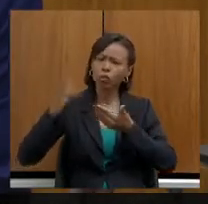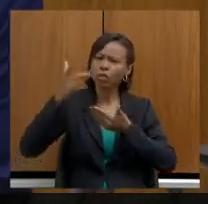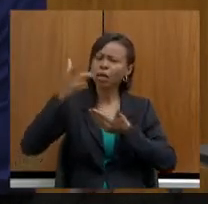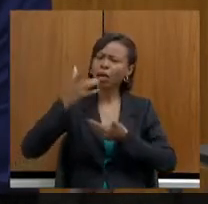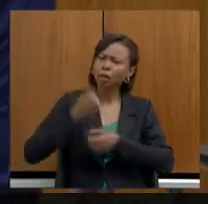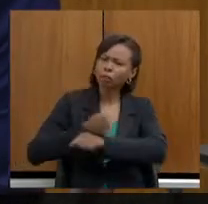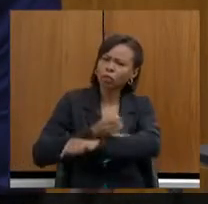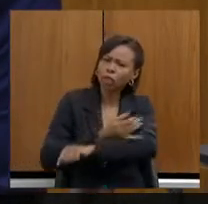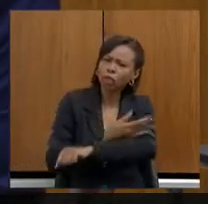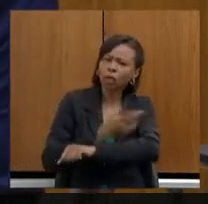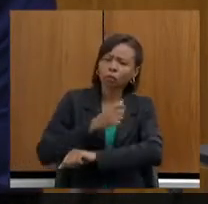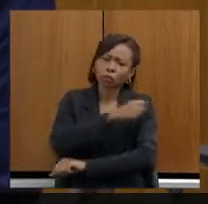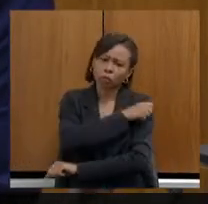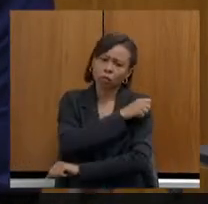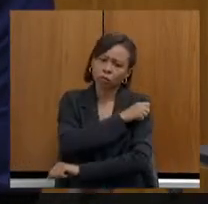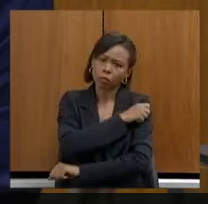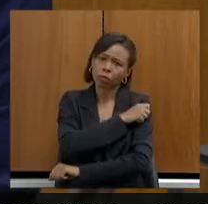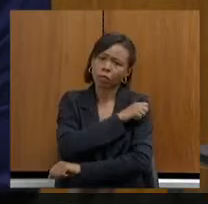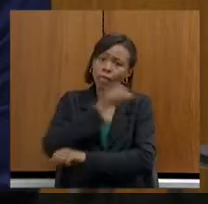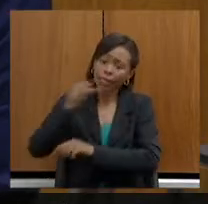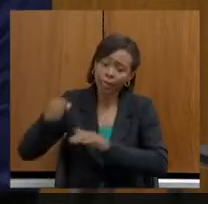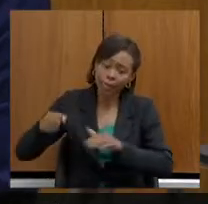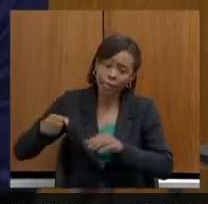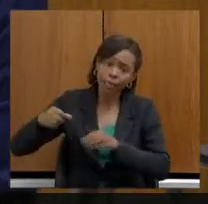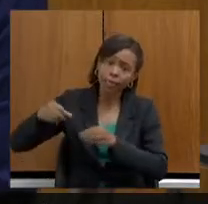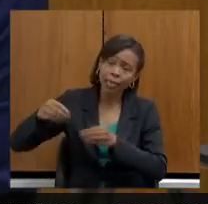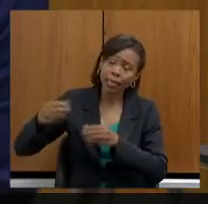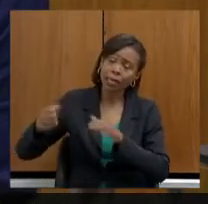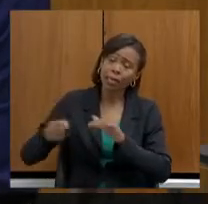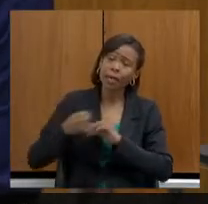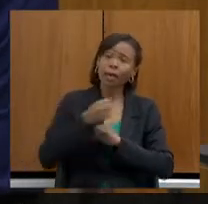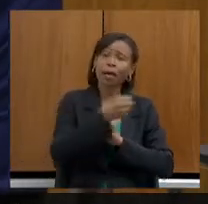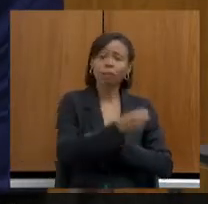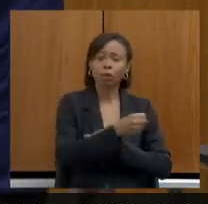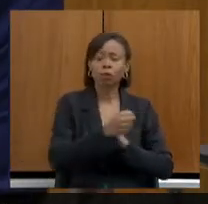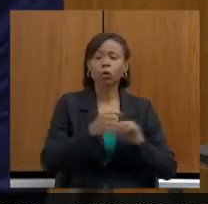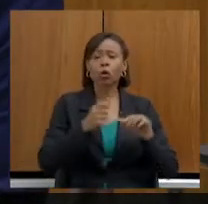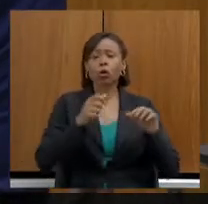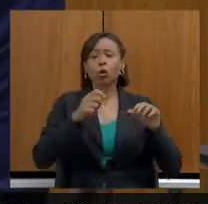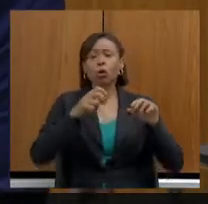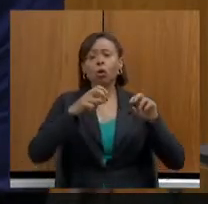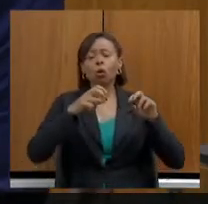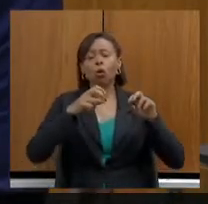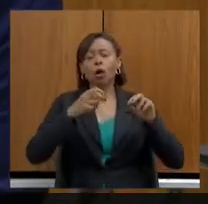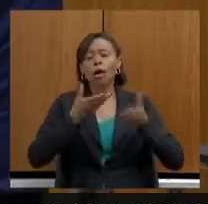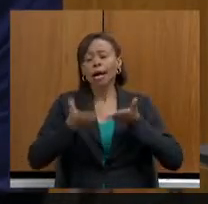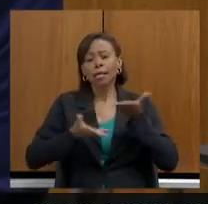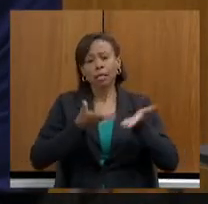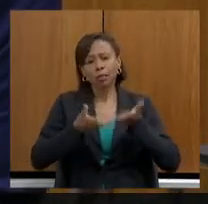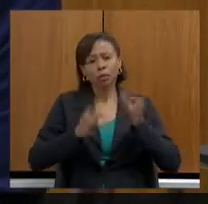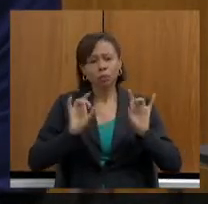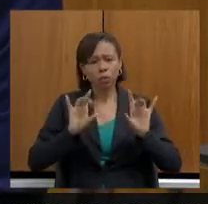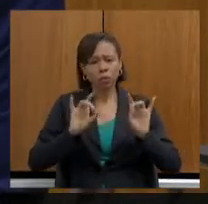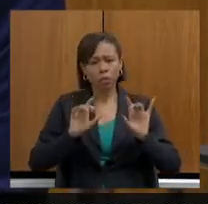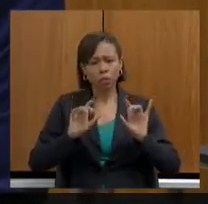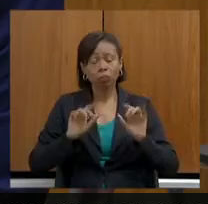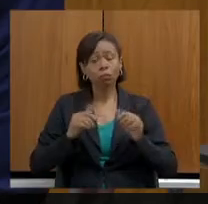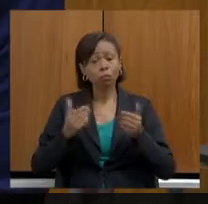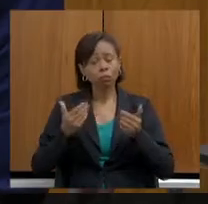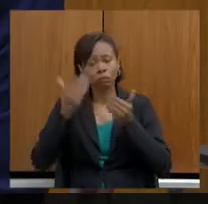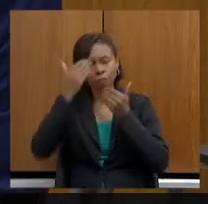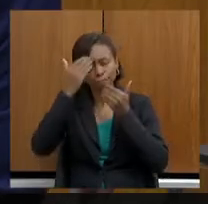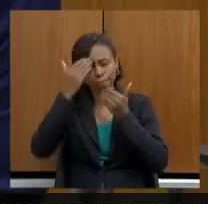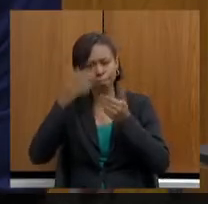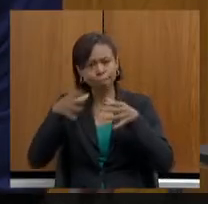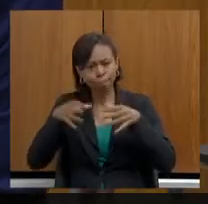encaminhamento para atendimento especializado E aí acho que era aproveitar aqui fazer um agradecimento a comissão de educação que a